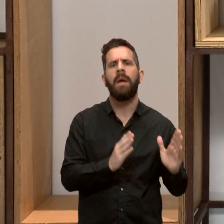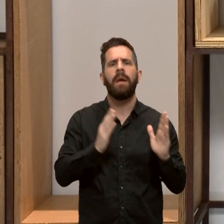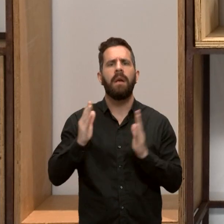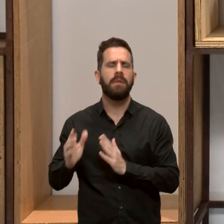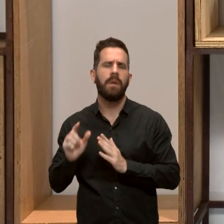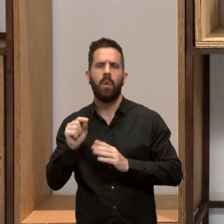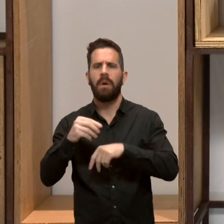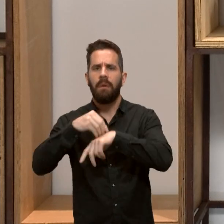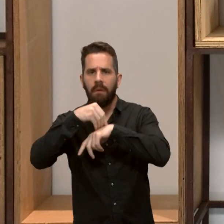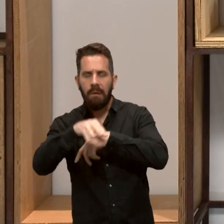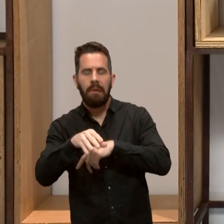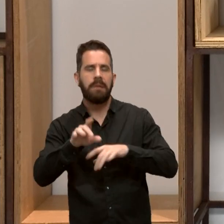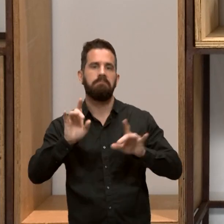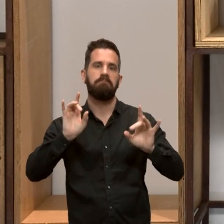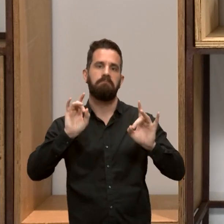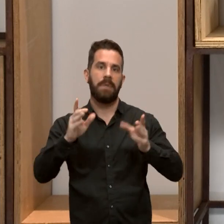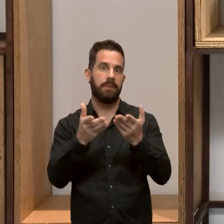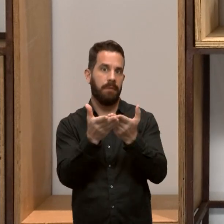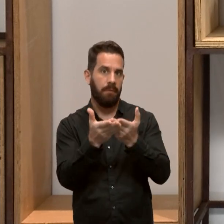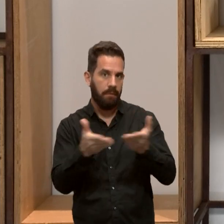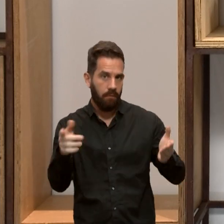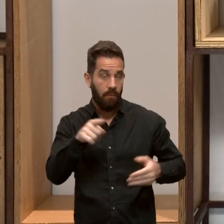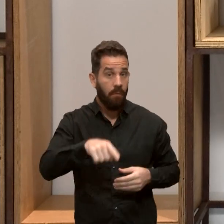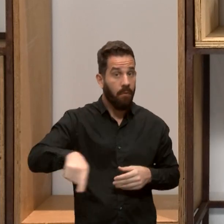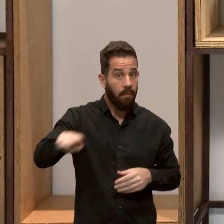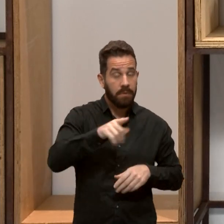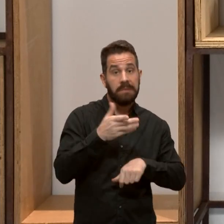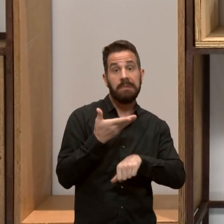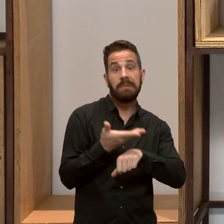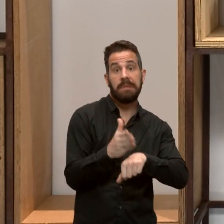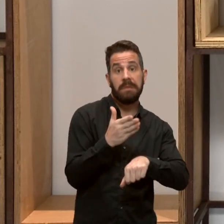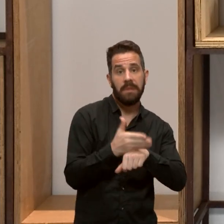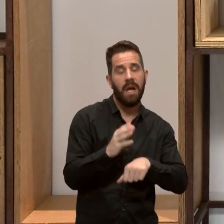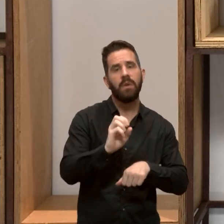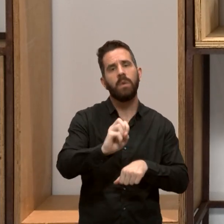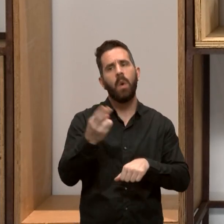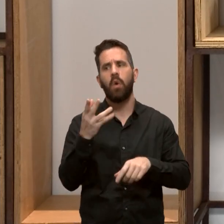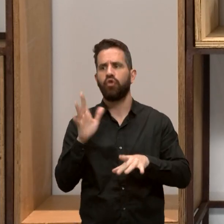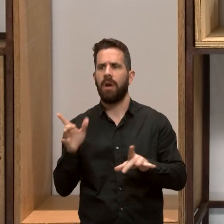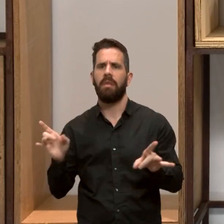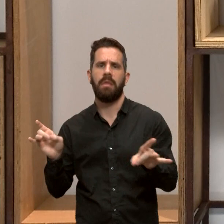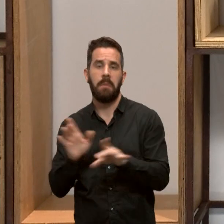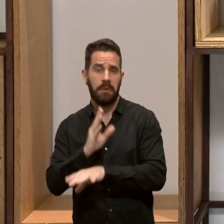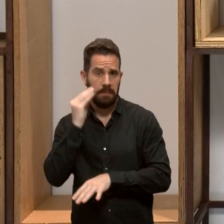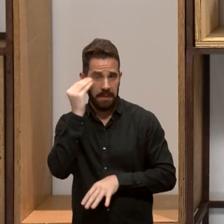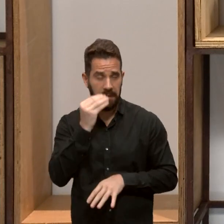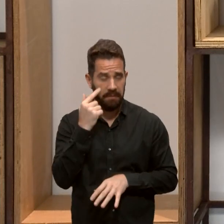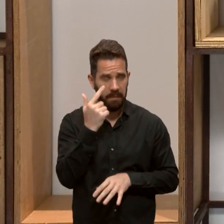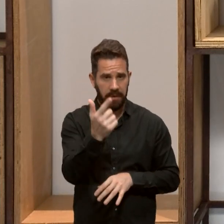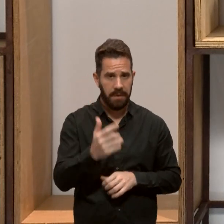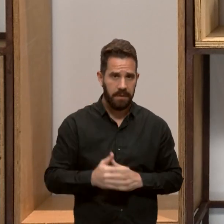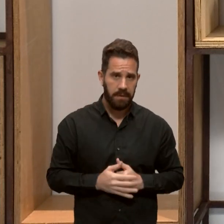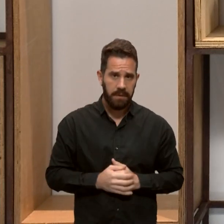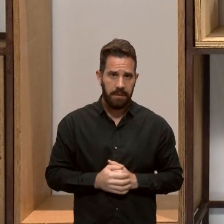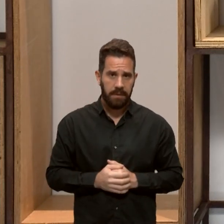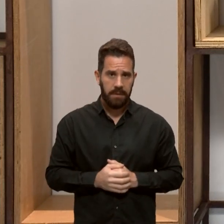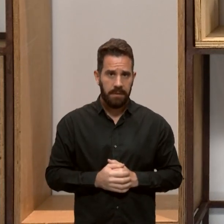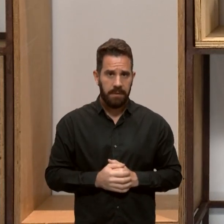muito especial para você que está fazendo estágio ou já terminou sua experiência. Vamos acompanhar.